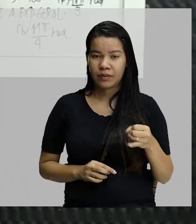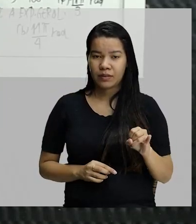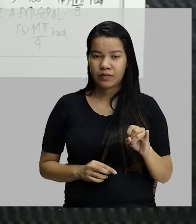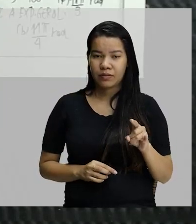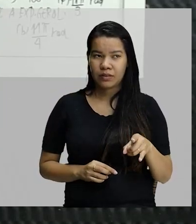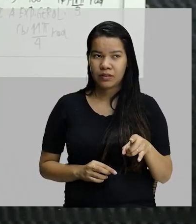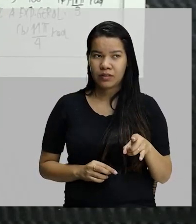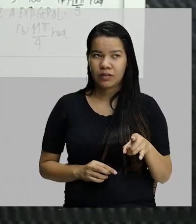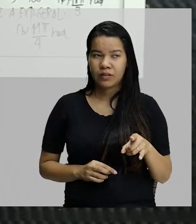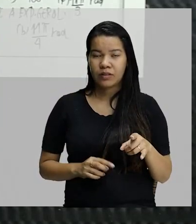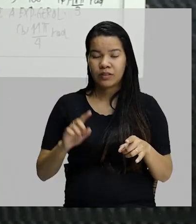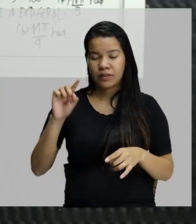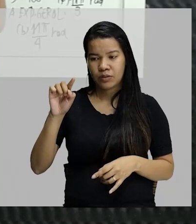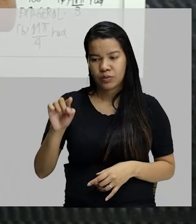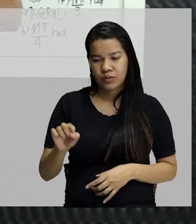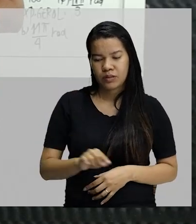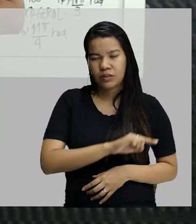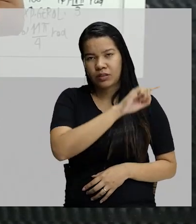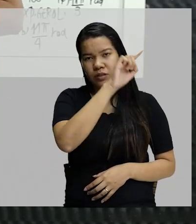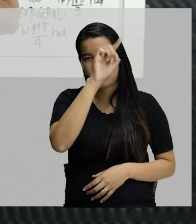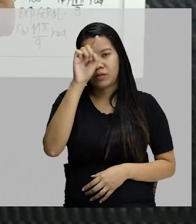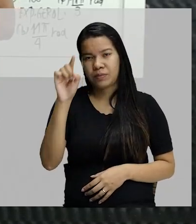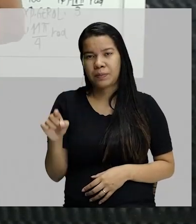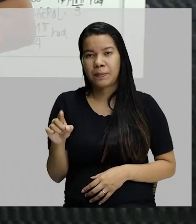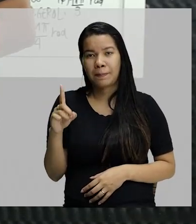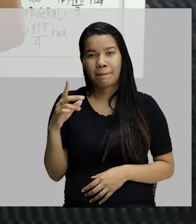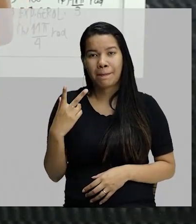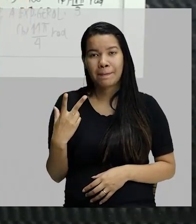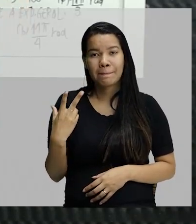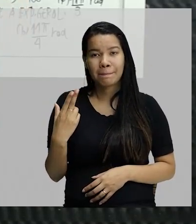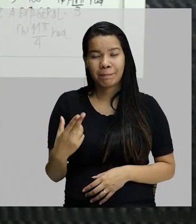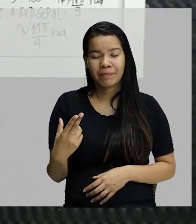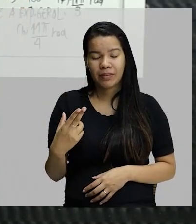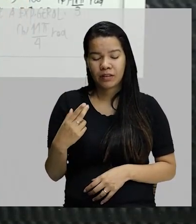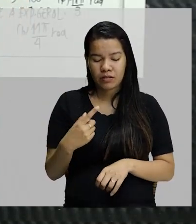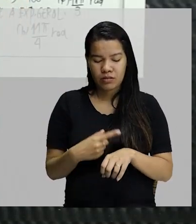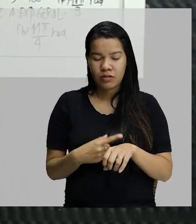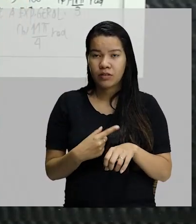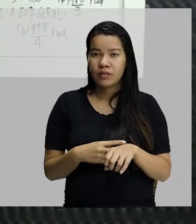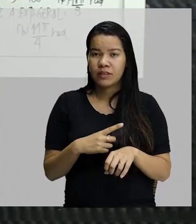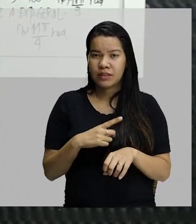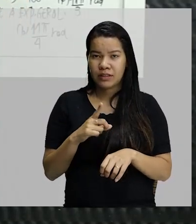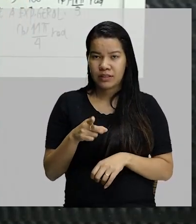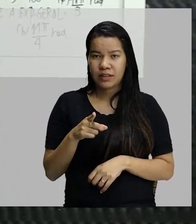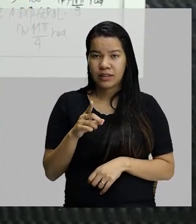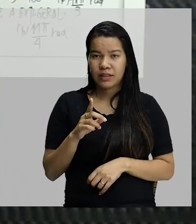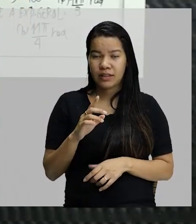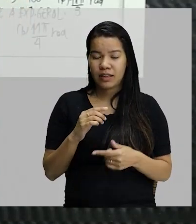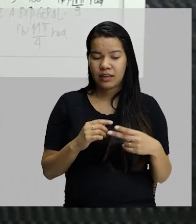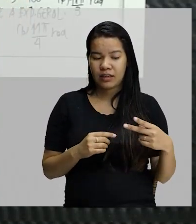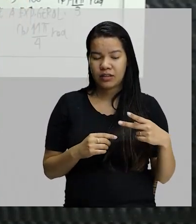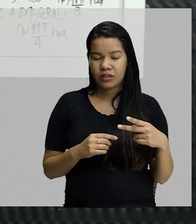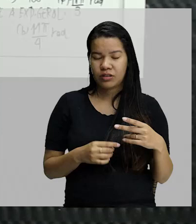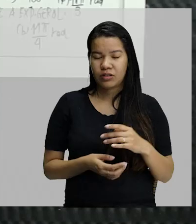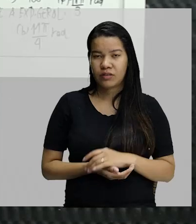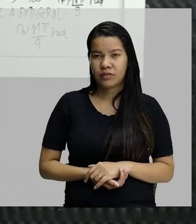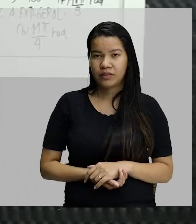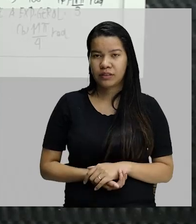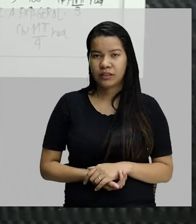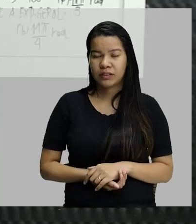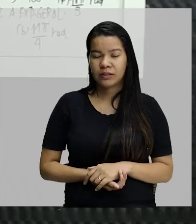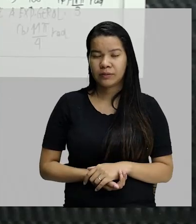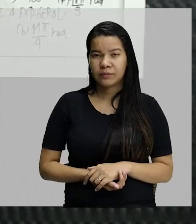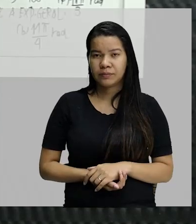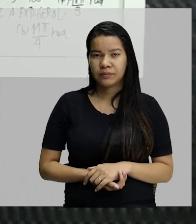sentido horário, que é o mesmo sentido do relógio, você tem arcos negativos. Então, os arcos